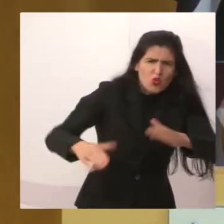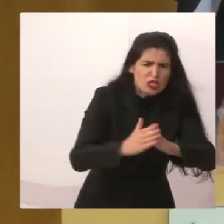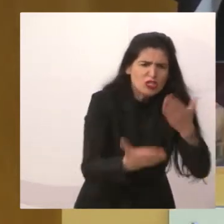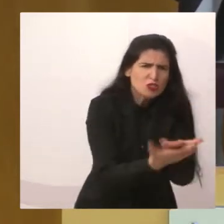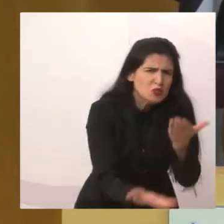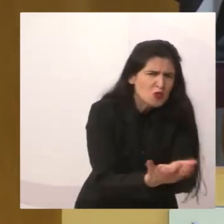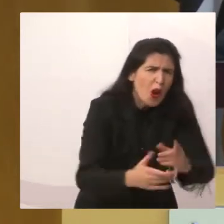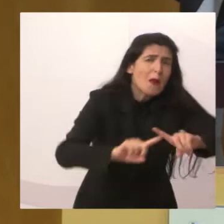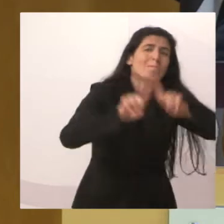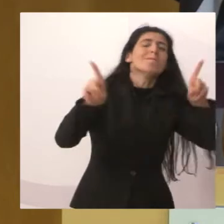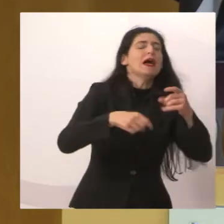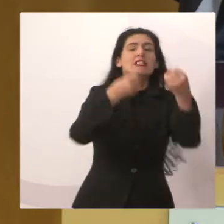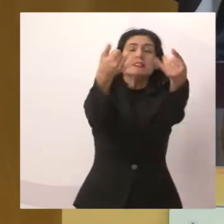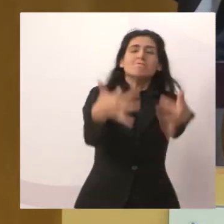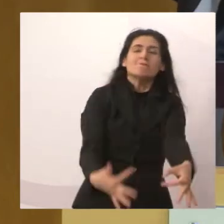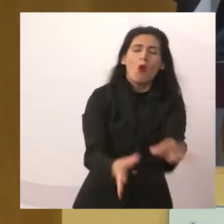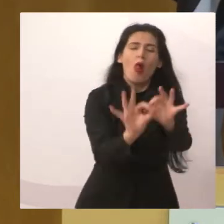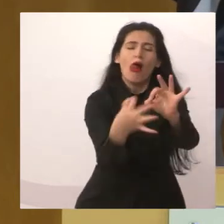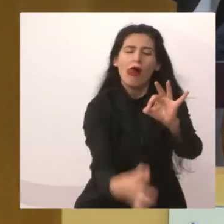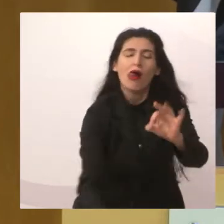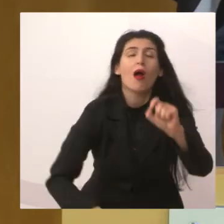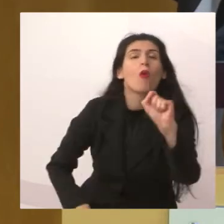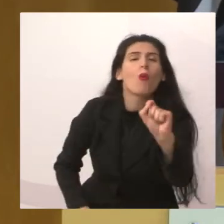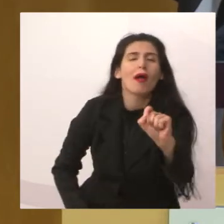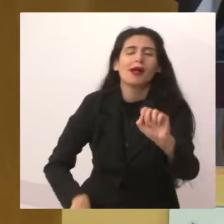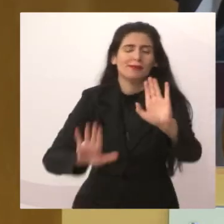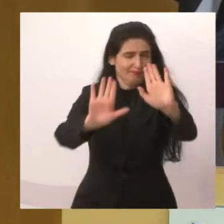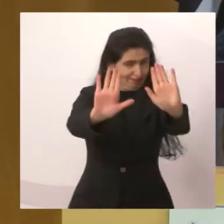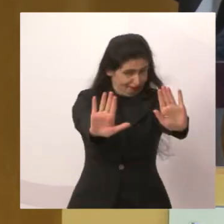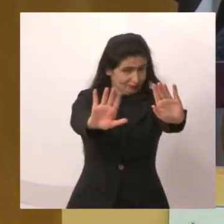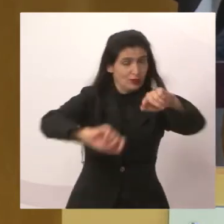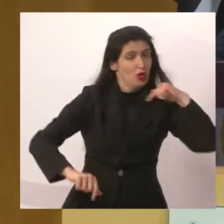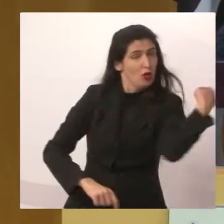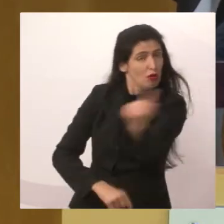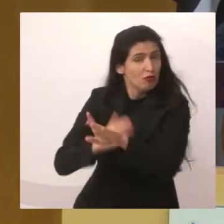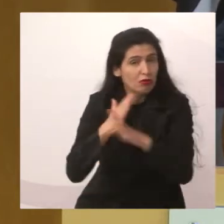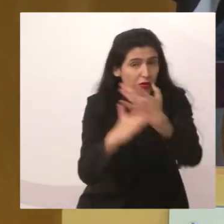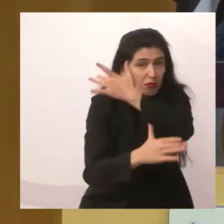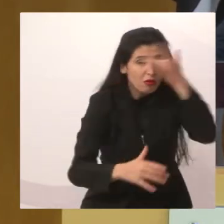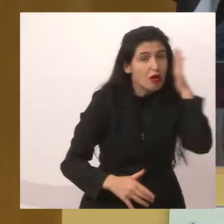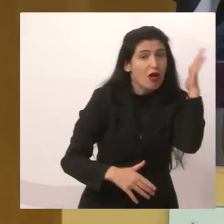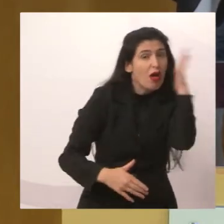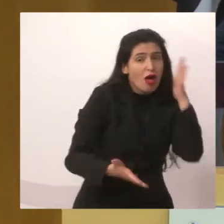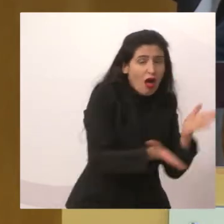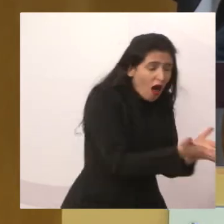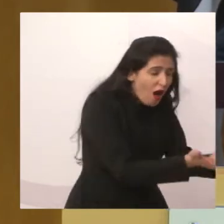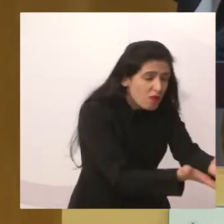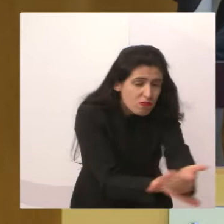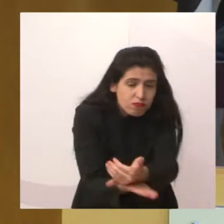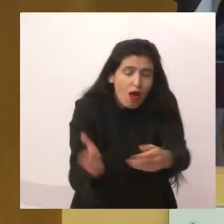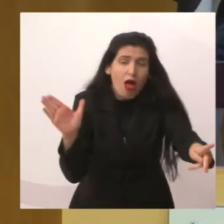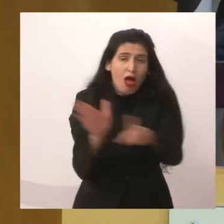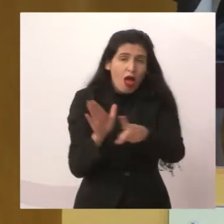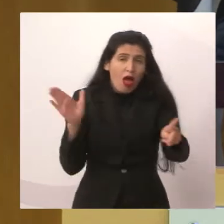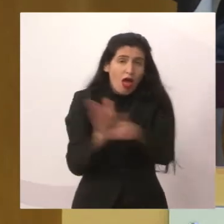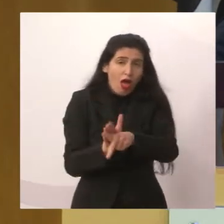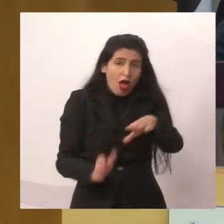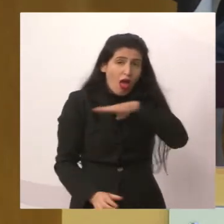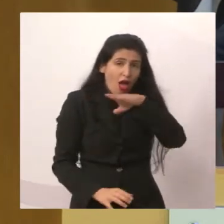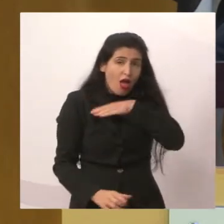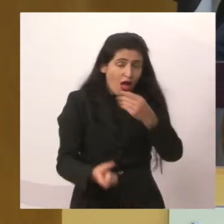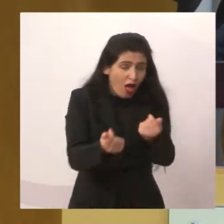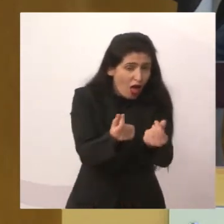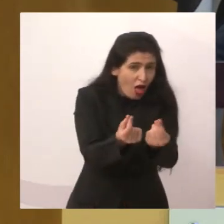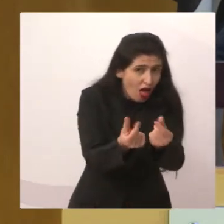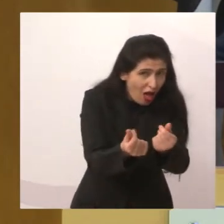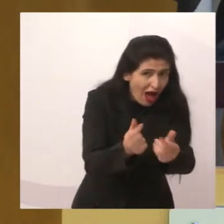Qual foi a justificativa? Todos nós sabemos que o fluxo de caixa nem sempre ele é adequado àquilo